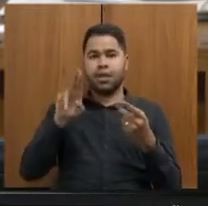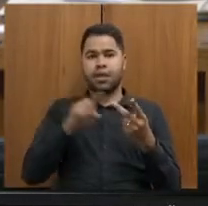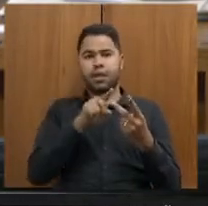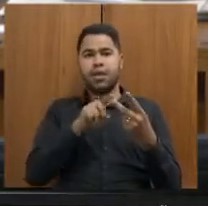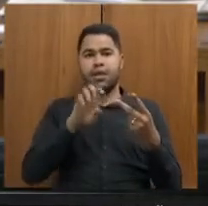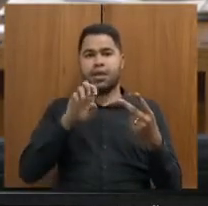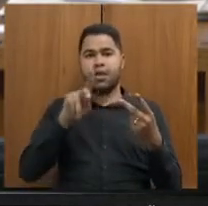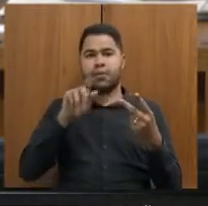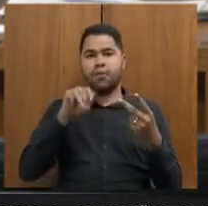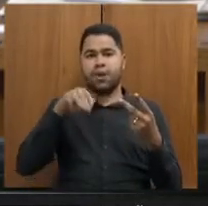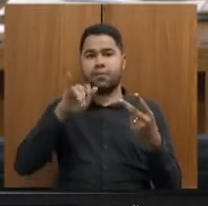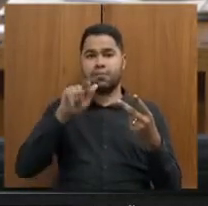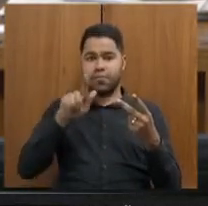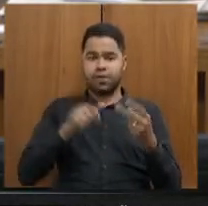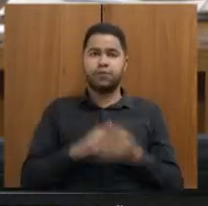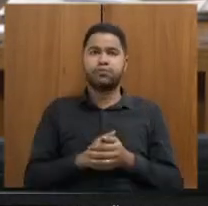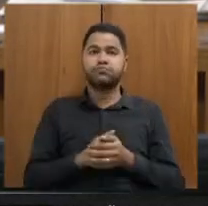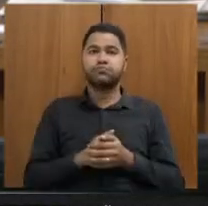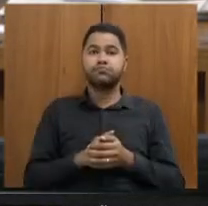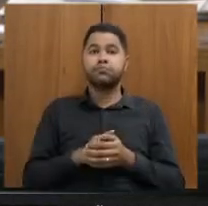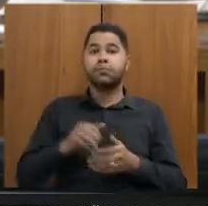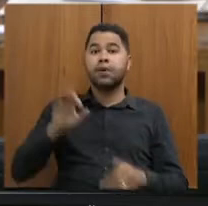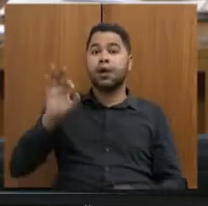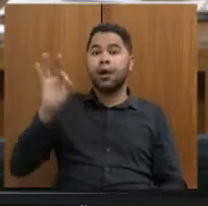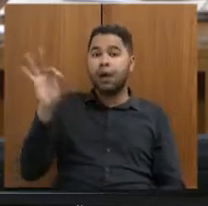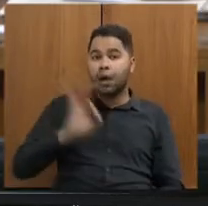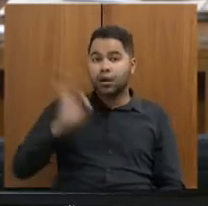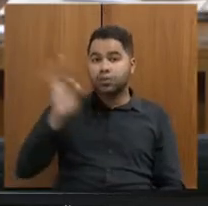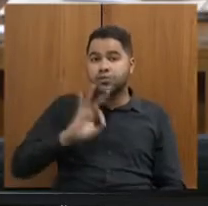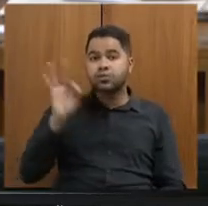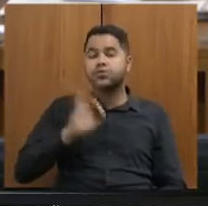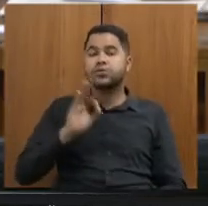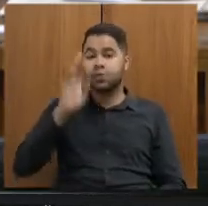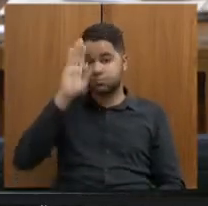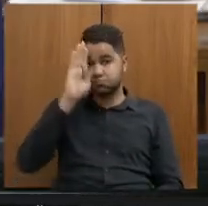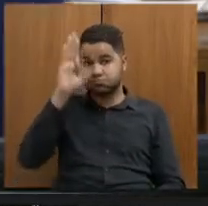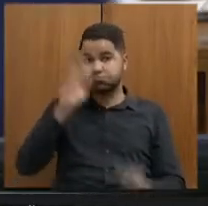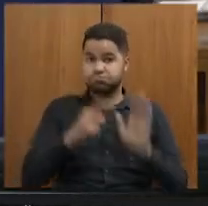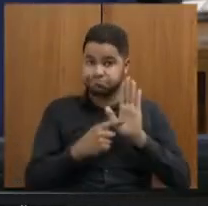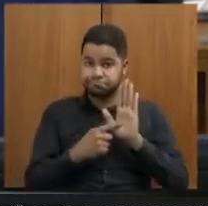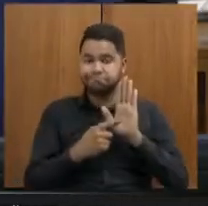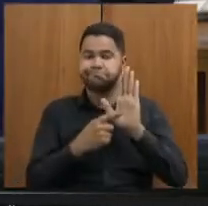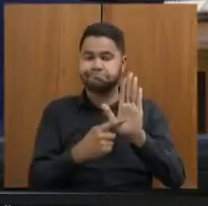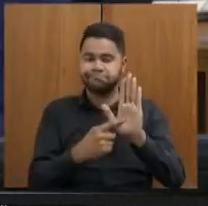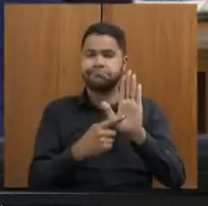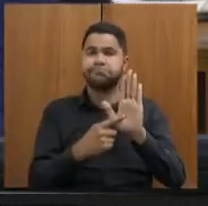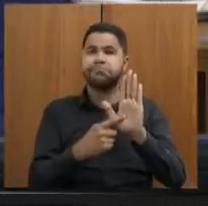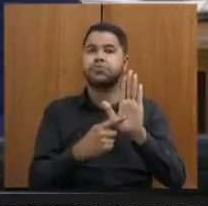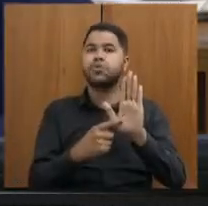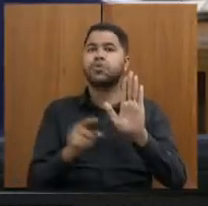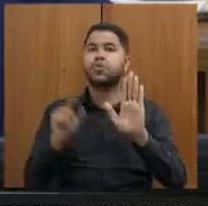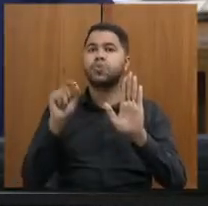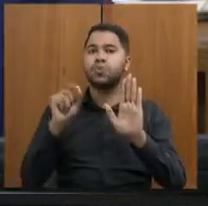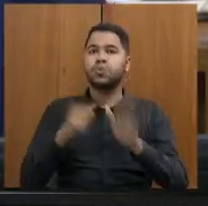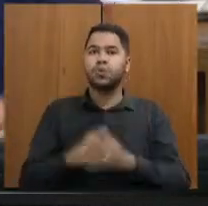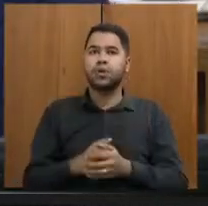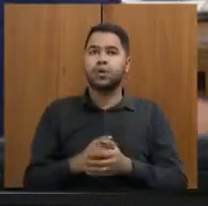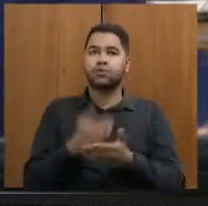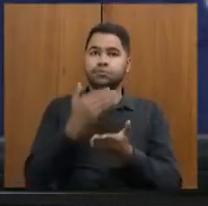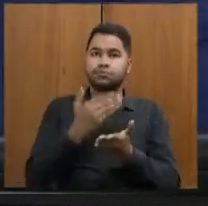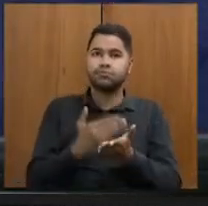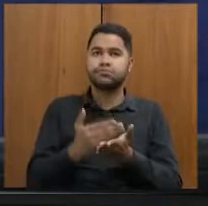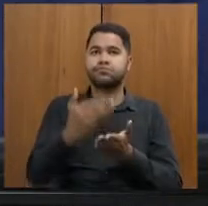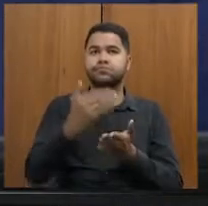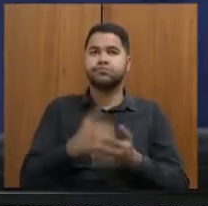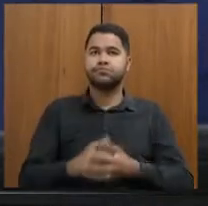e as ações de destaque da seapa que nós temos aqui são inicialmente